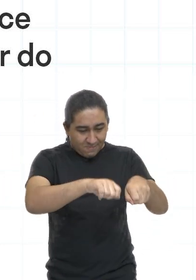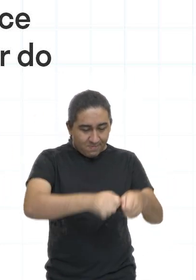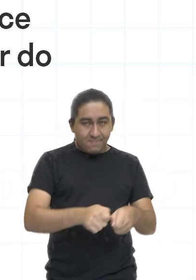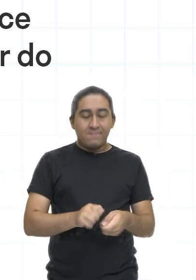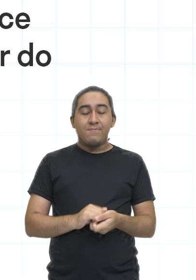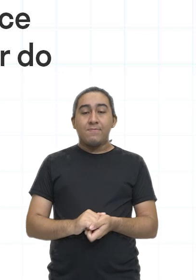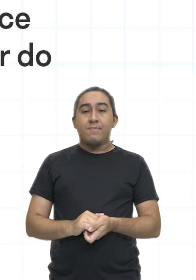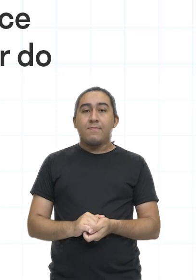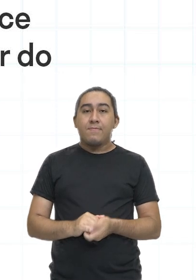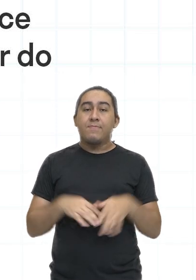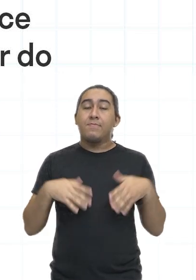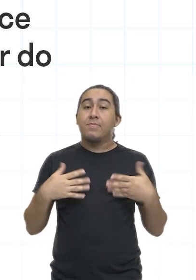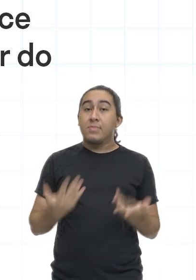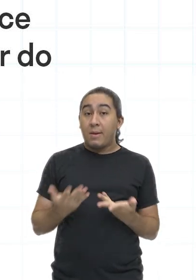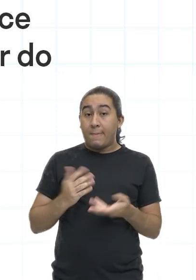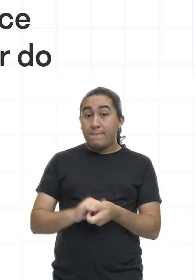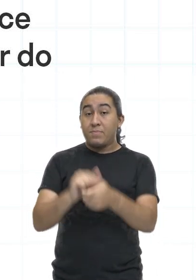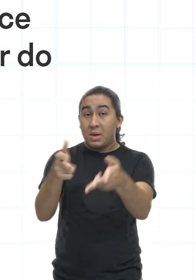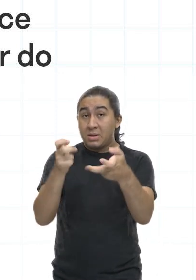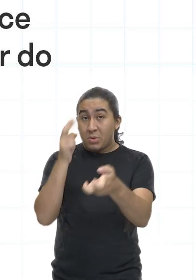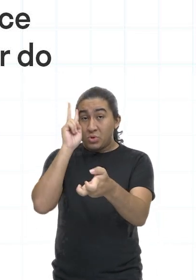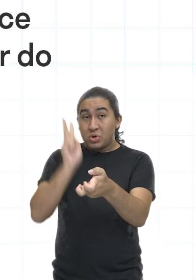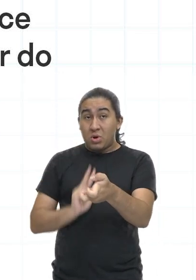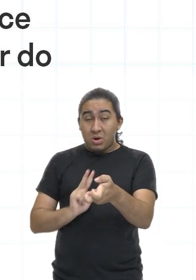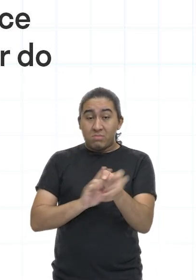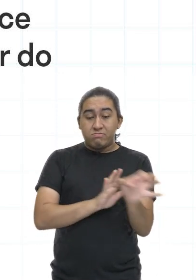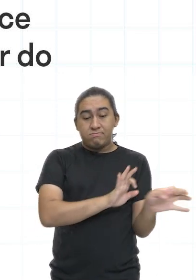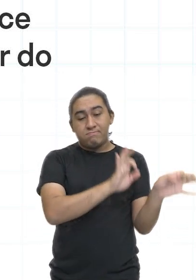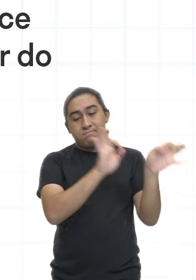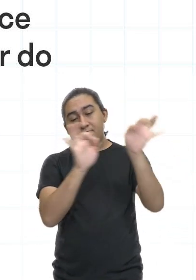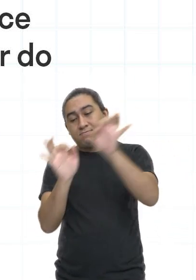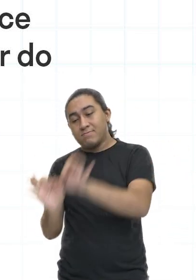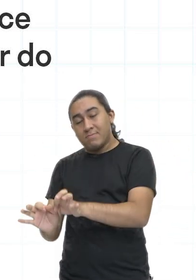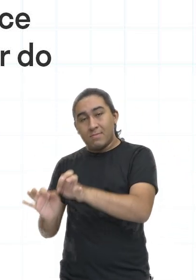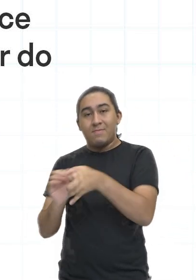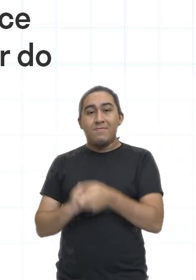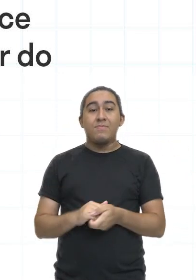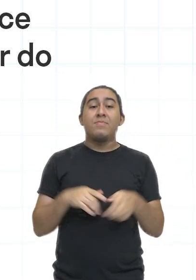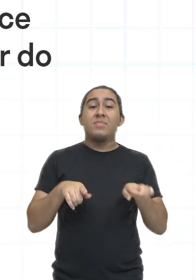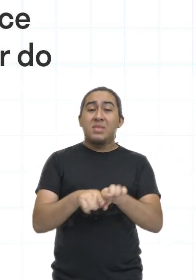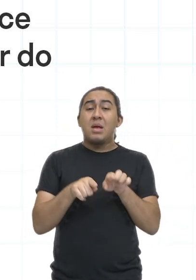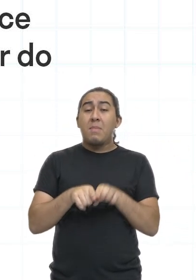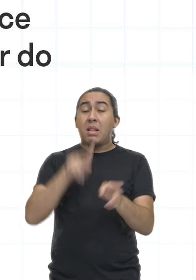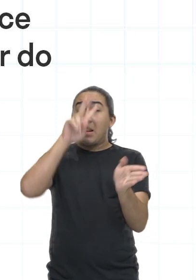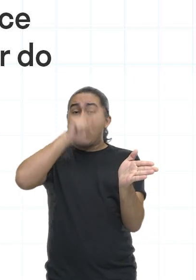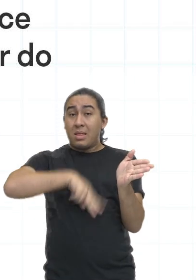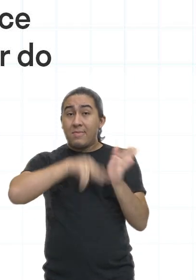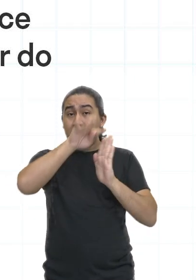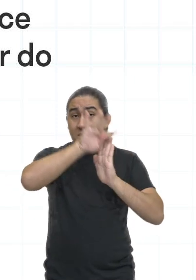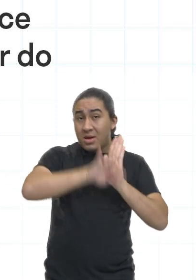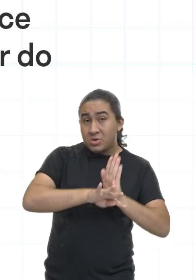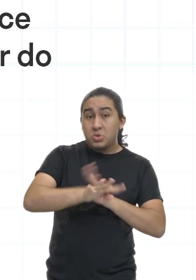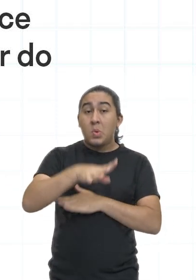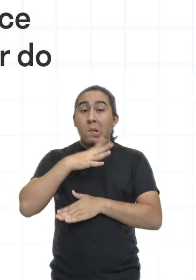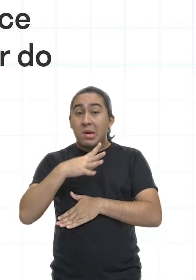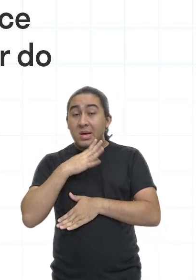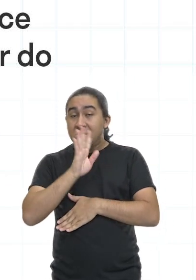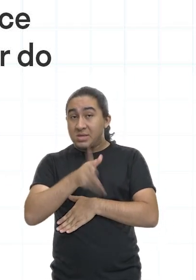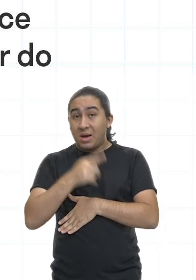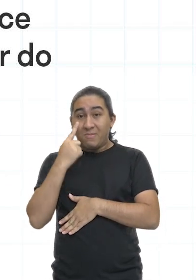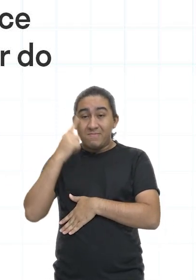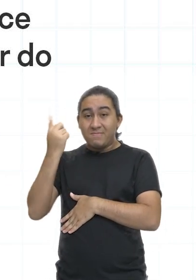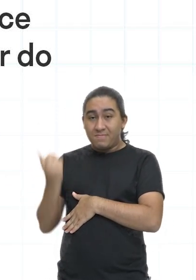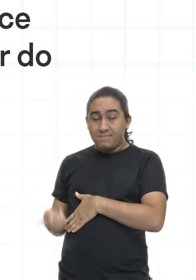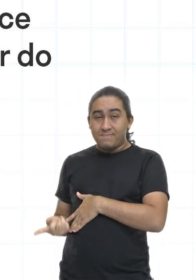Certo? Então, vocês viram a história? Né? Vocês ouviram, leram, vocês já conhecem essa história,